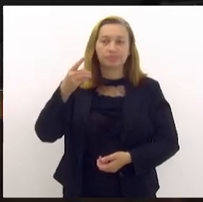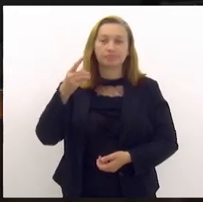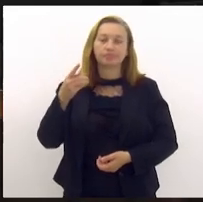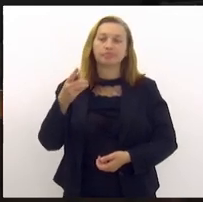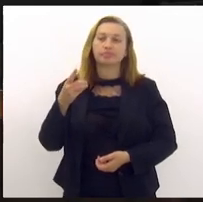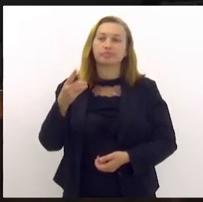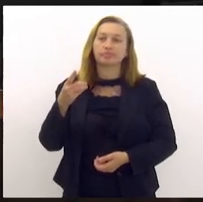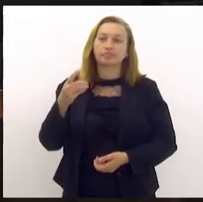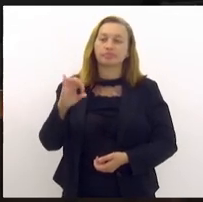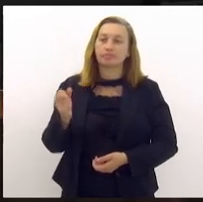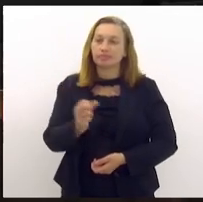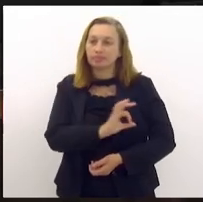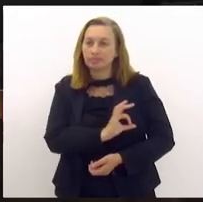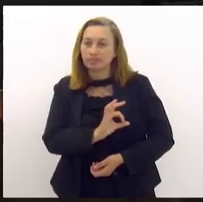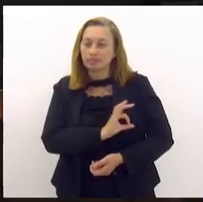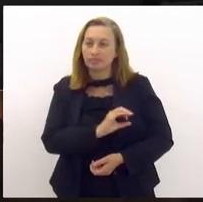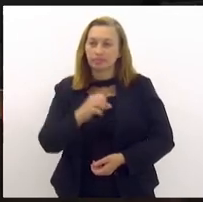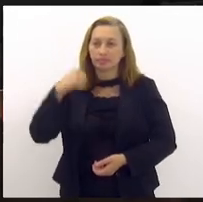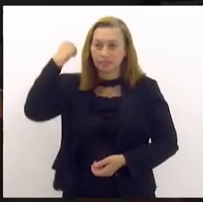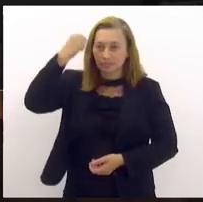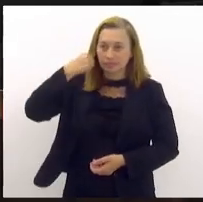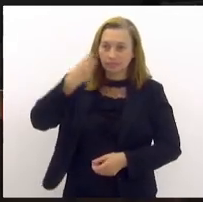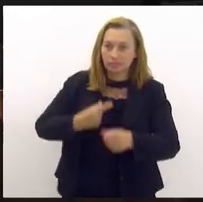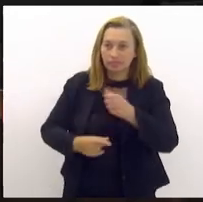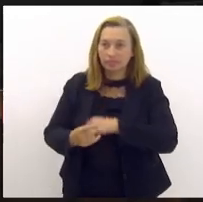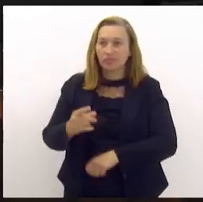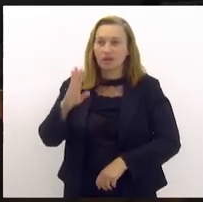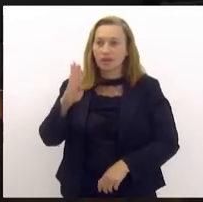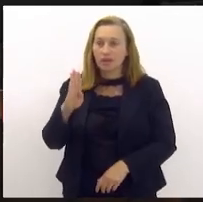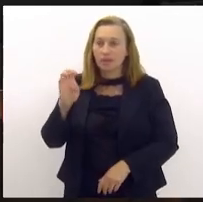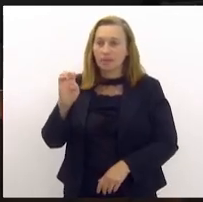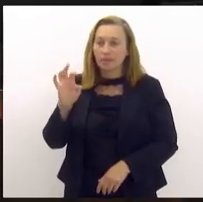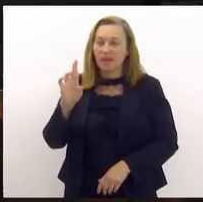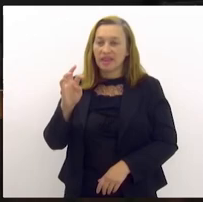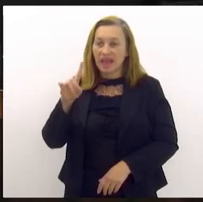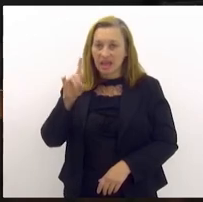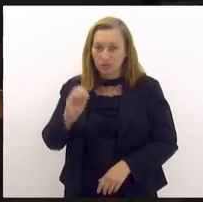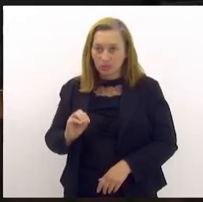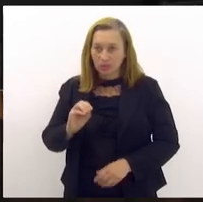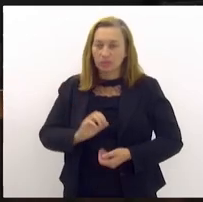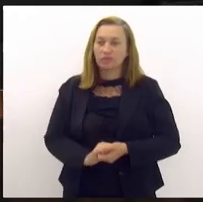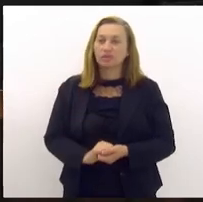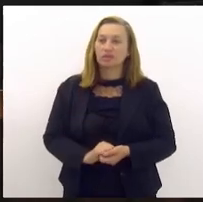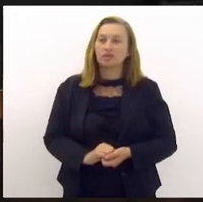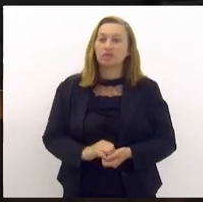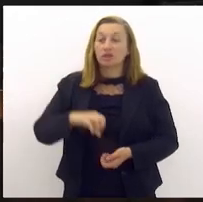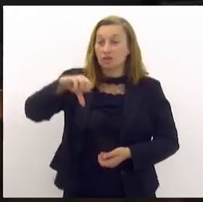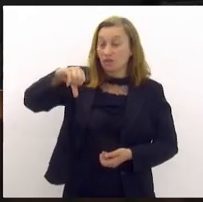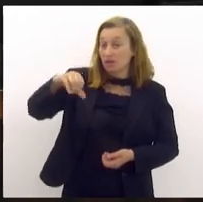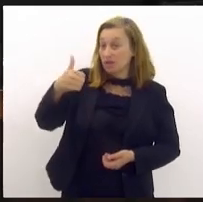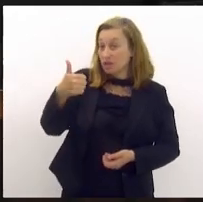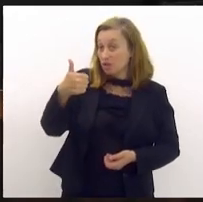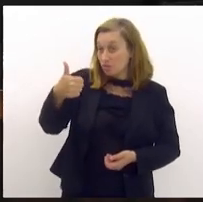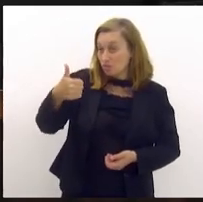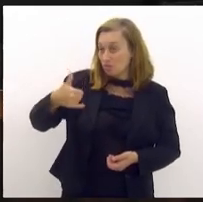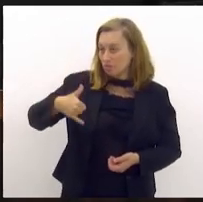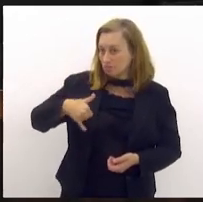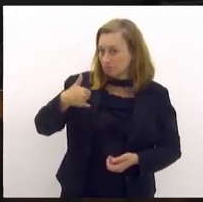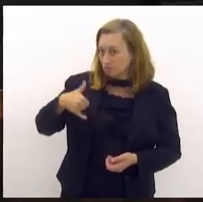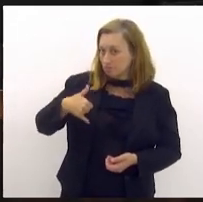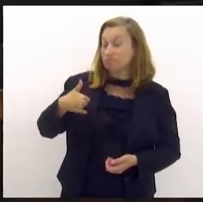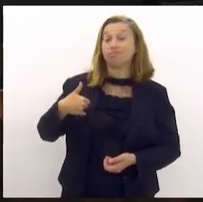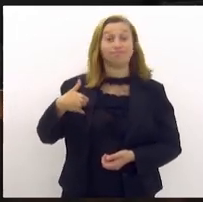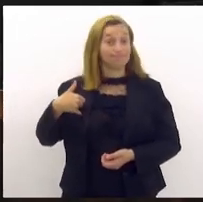nosso querido senador e eterno advogado Bernardo Cabral, 91 anos de idade,